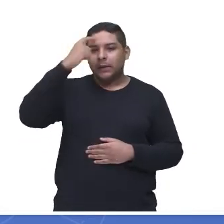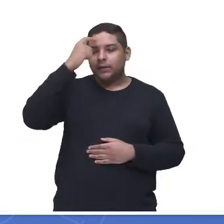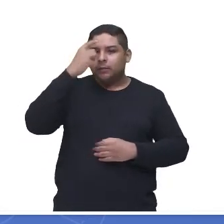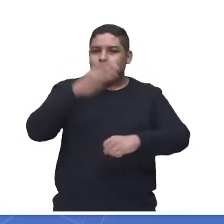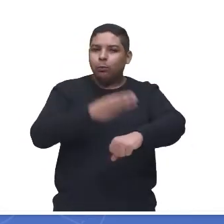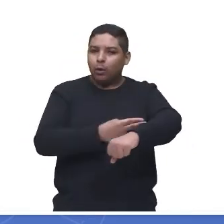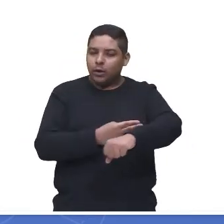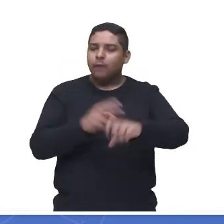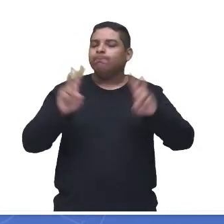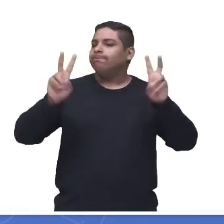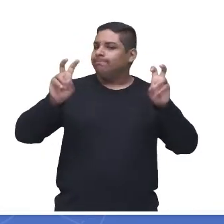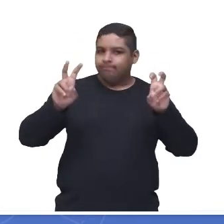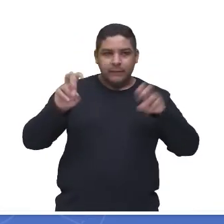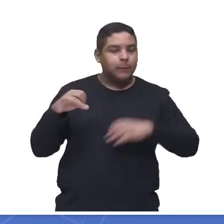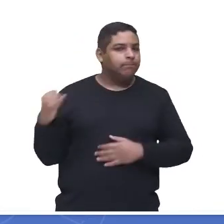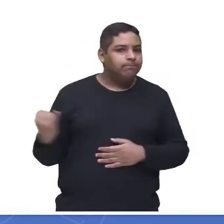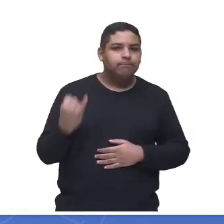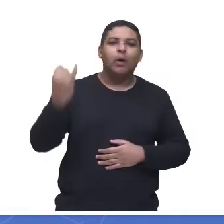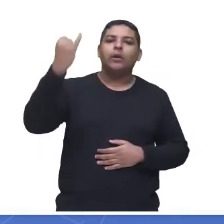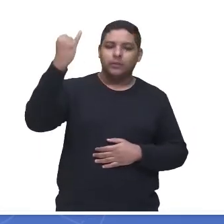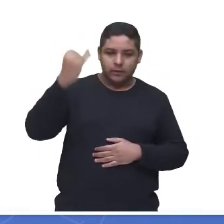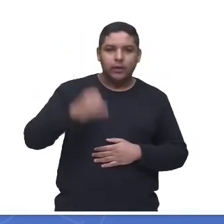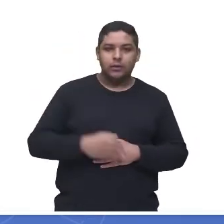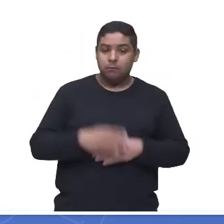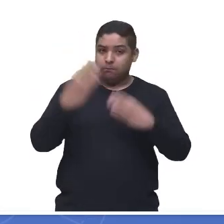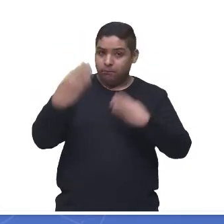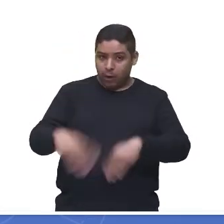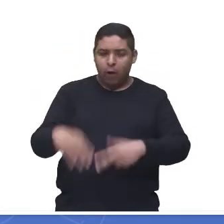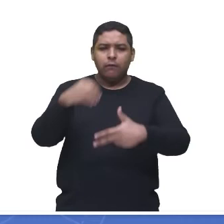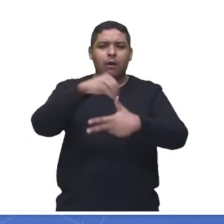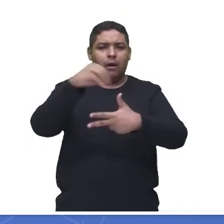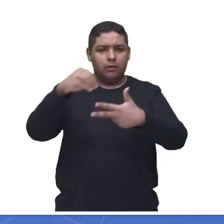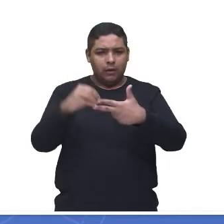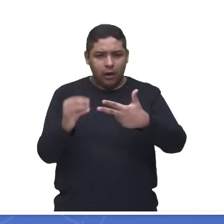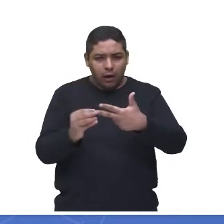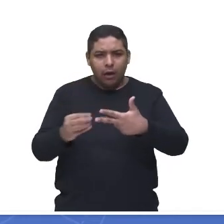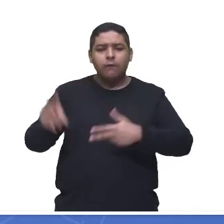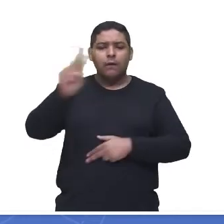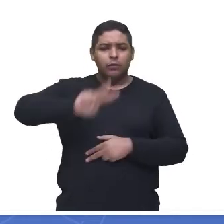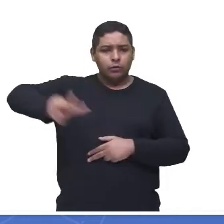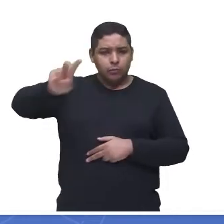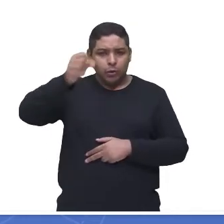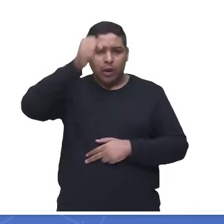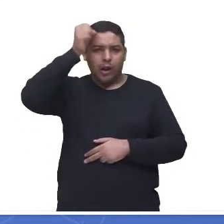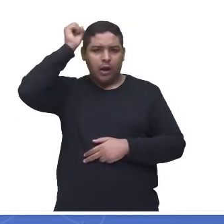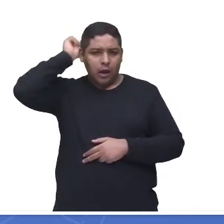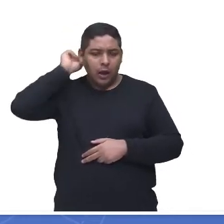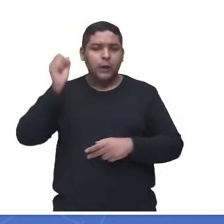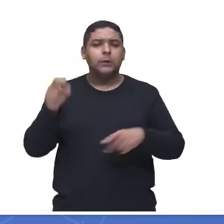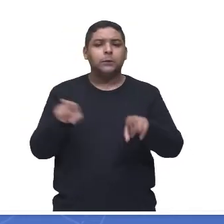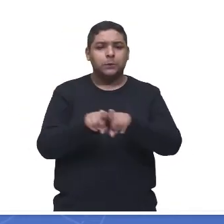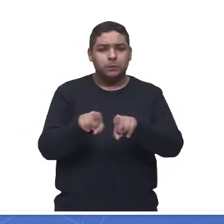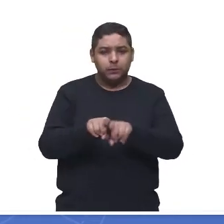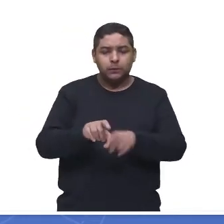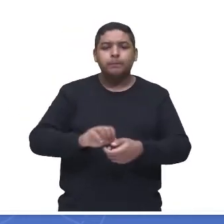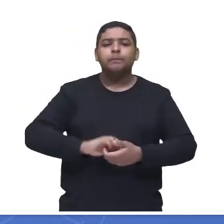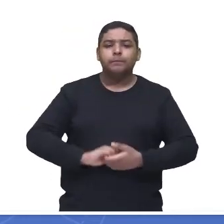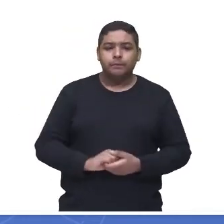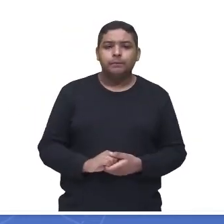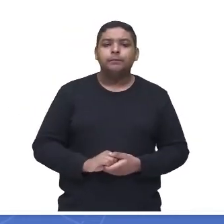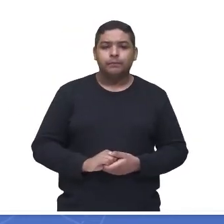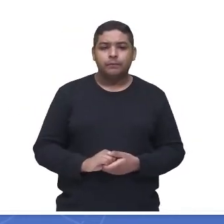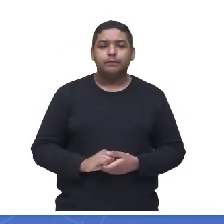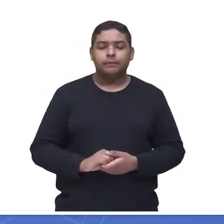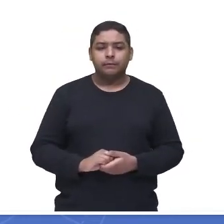assunto que é muito relevante, né, em questão de prova do Enem, de outras questões que vocês fazem por aí de prova, né,